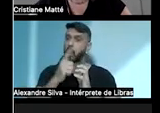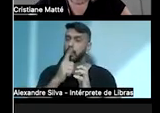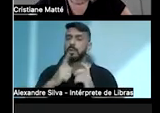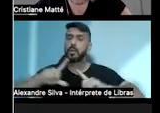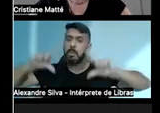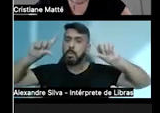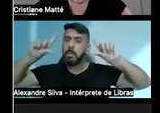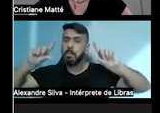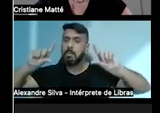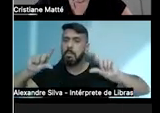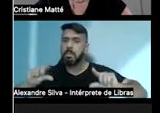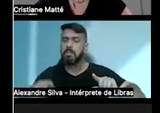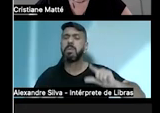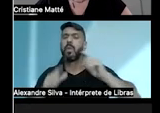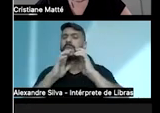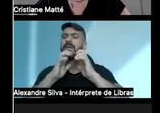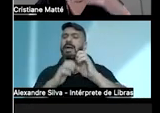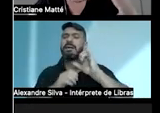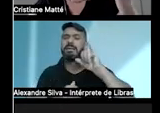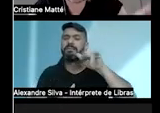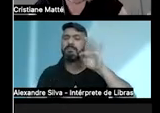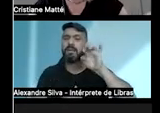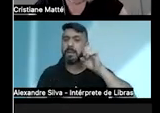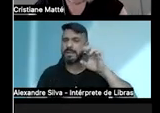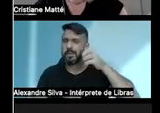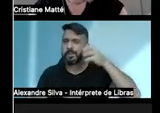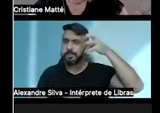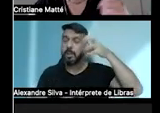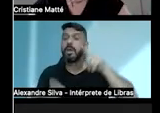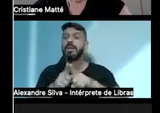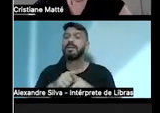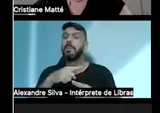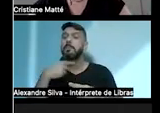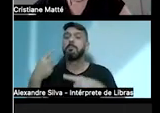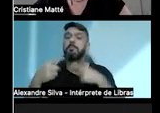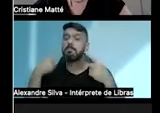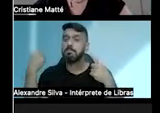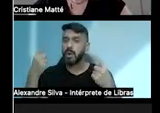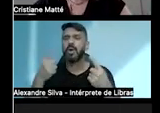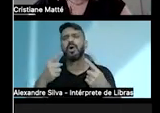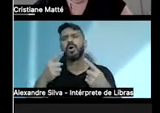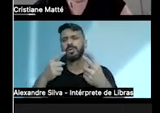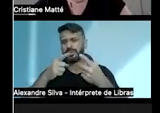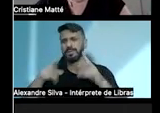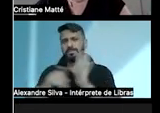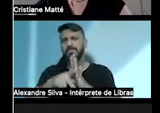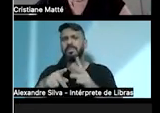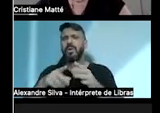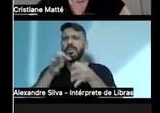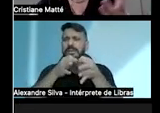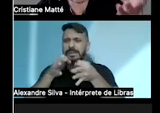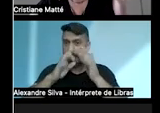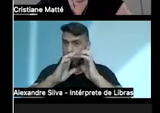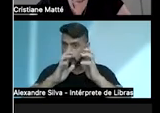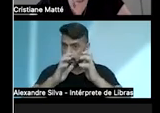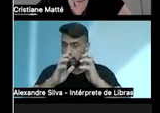a neuroinflamação, diminuindo a morte neuronal, consequentemente, aumentando a neurogênese, diminuindo